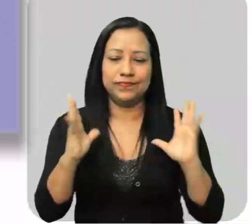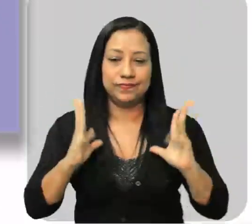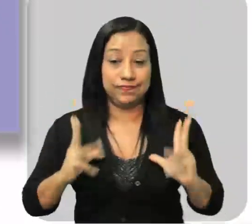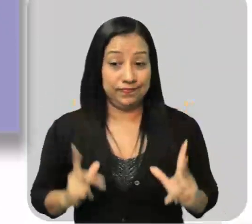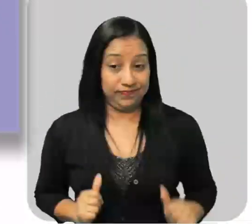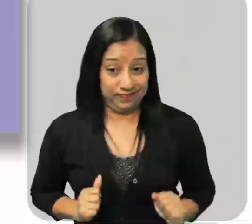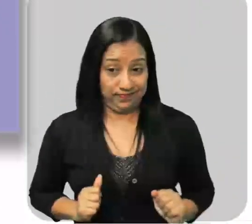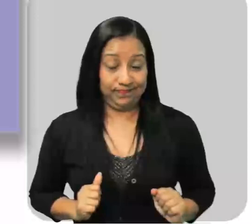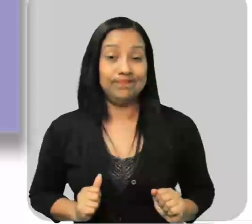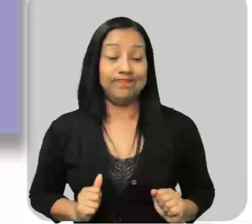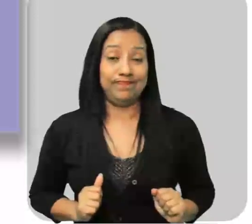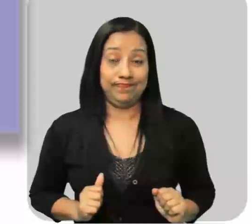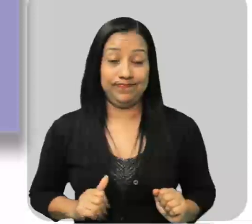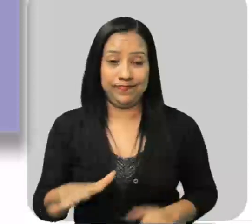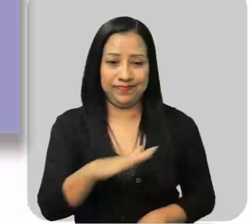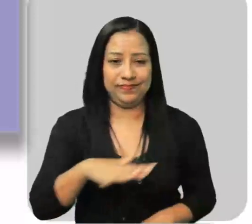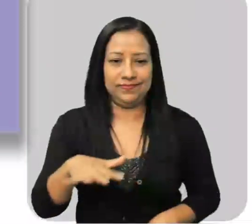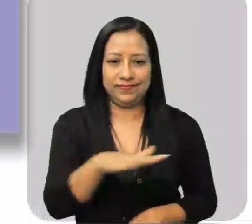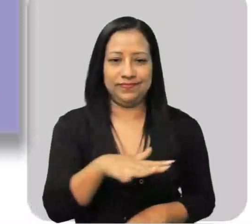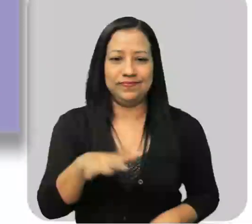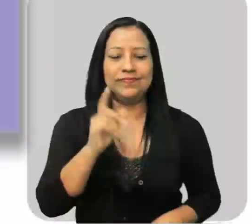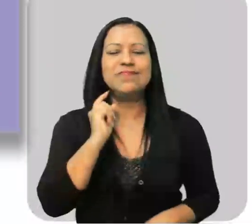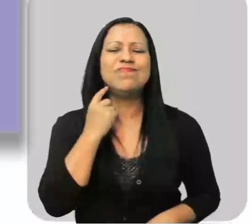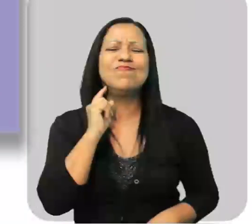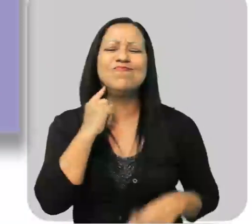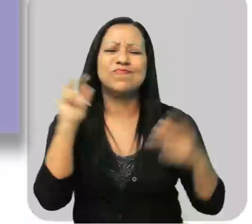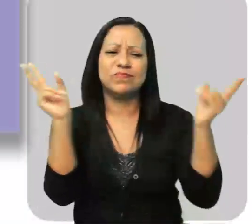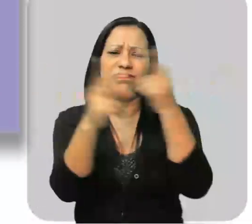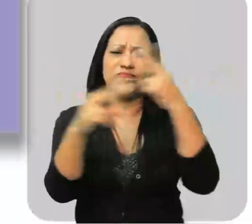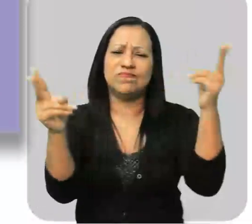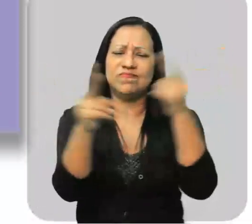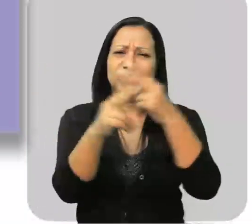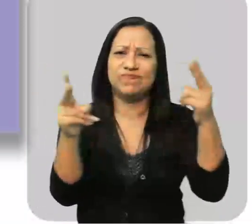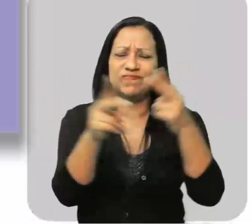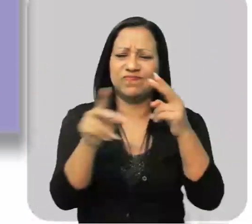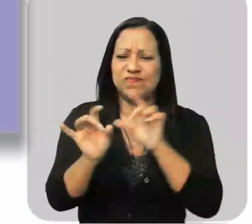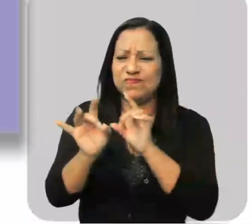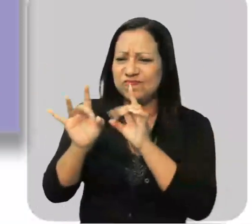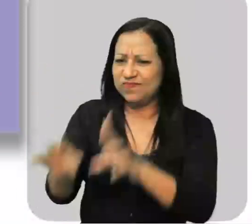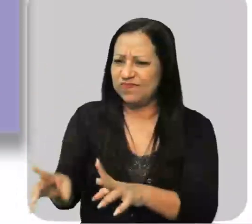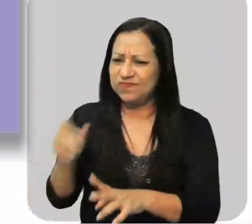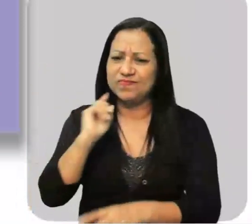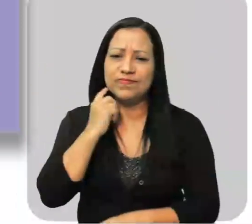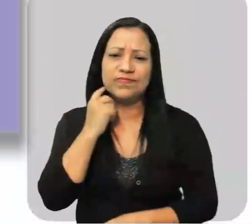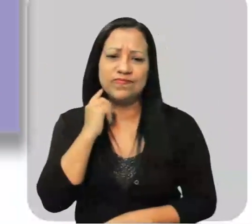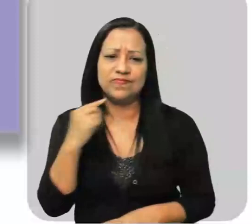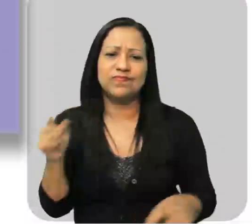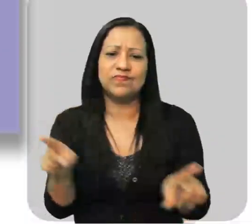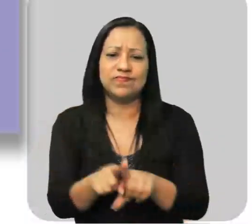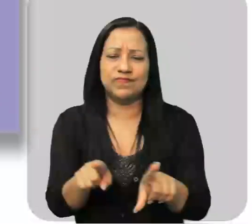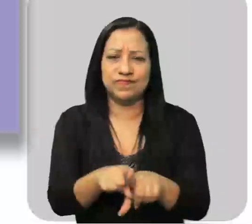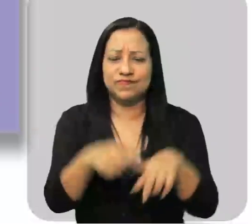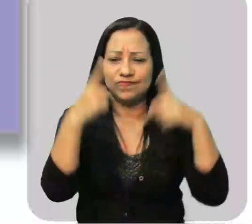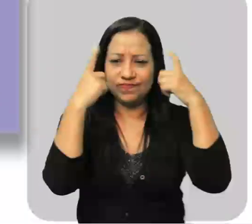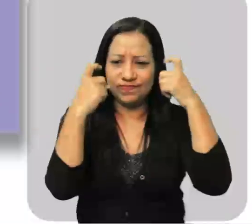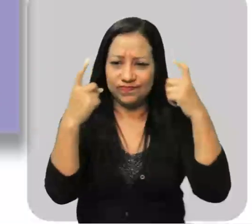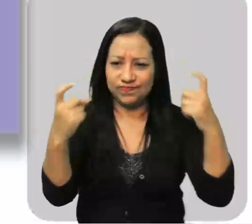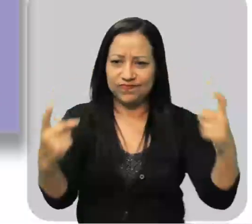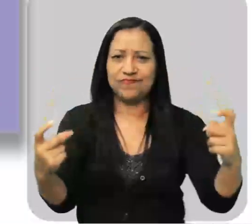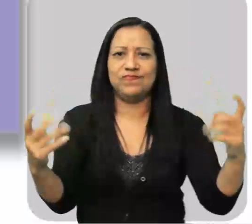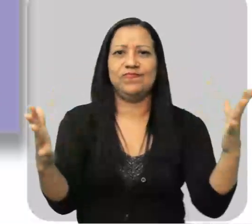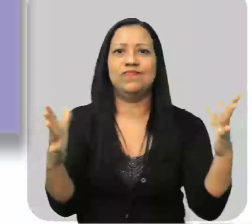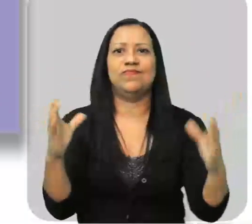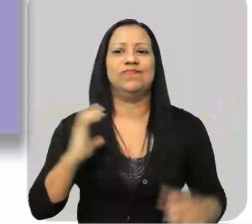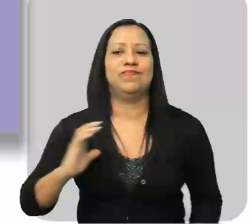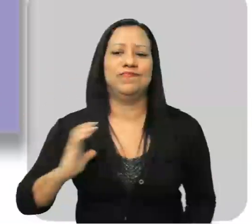ambiente, saneamento básico e escassez de água, poluição do ar, destinação do lixo,